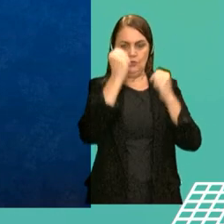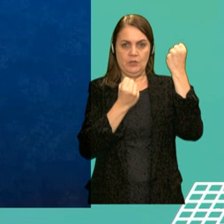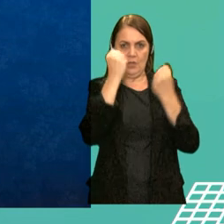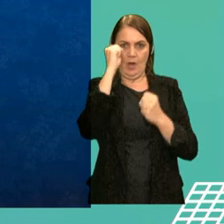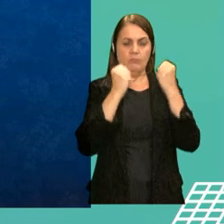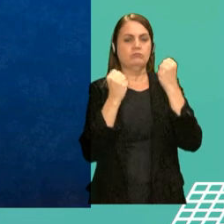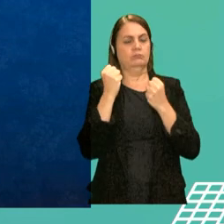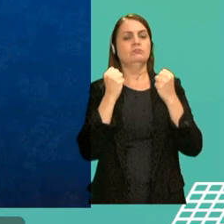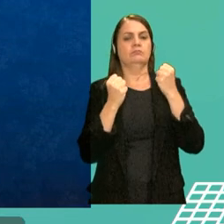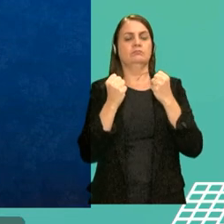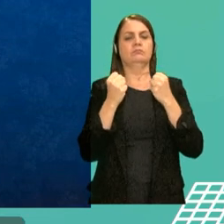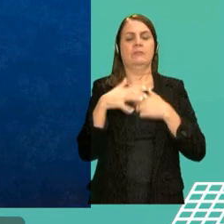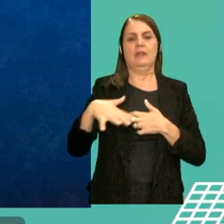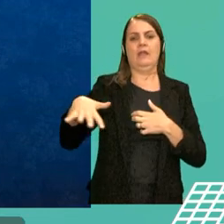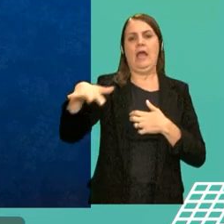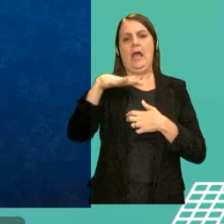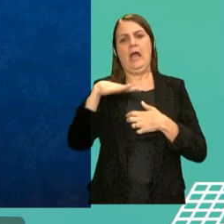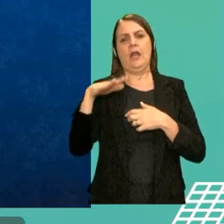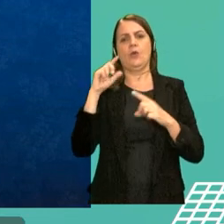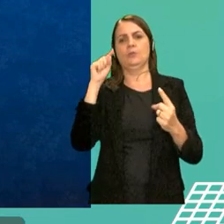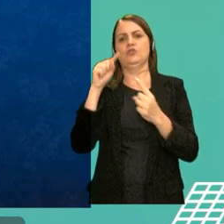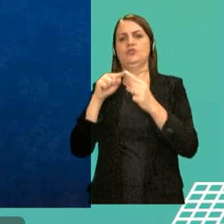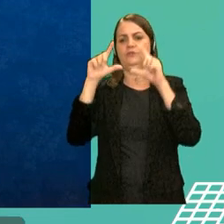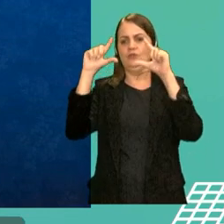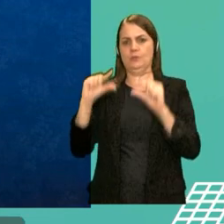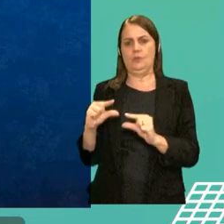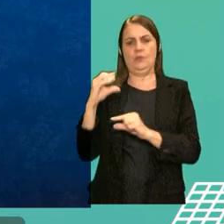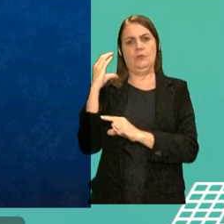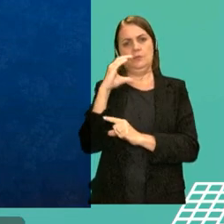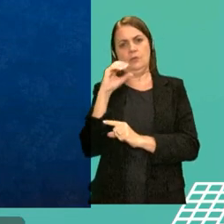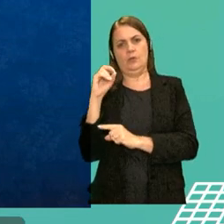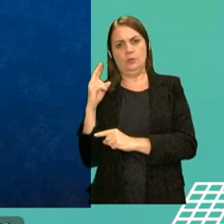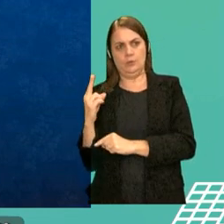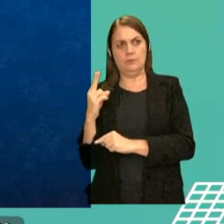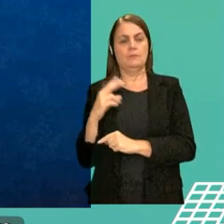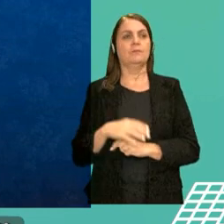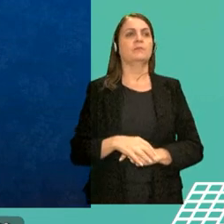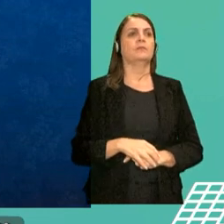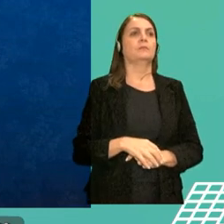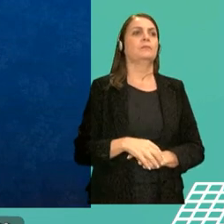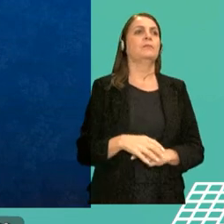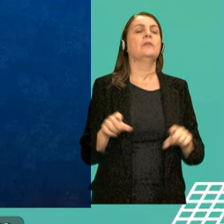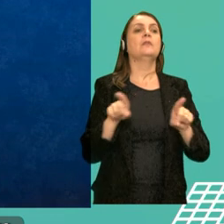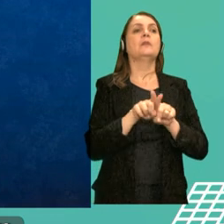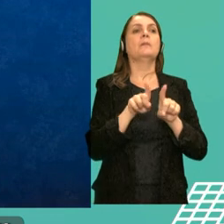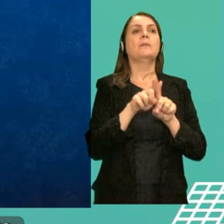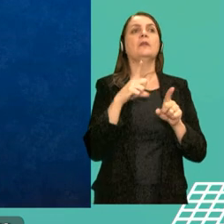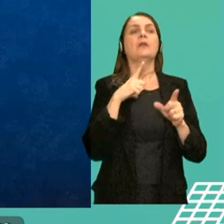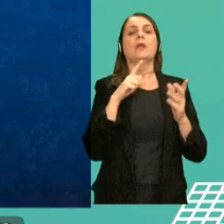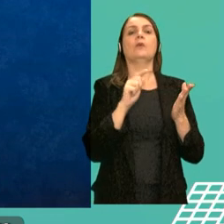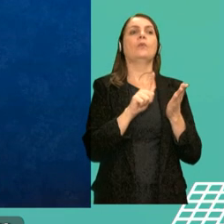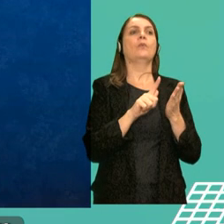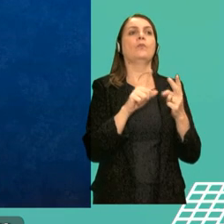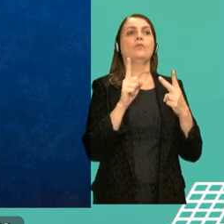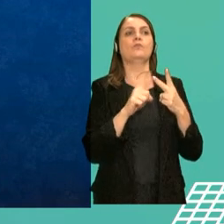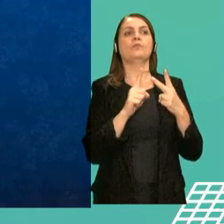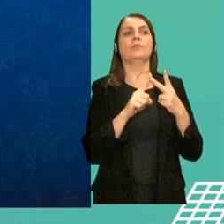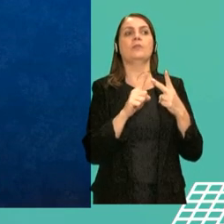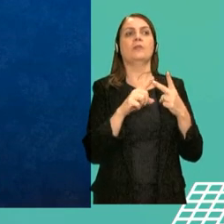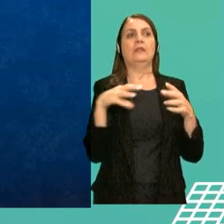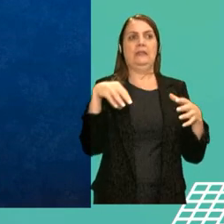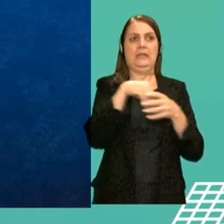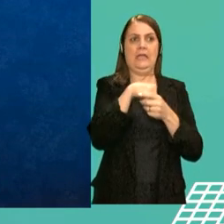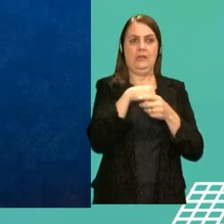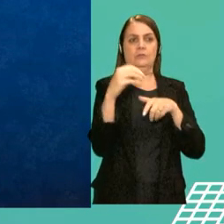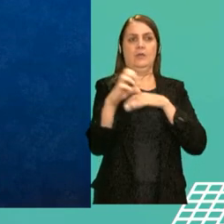de carbono. Temos um outro pilar sobre economia circular, uma agenda também pioneira aqui dentro da CNI,